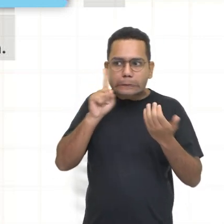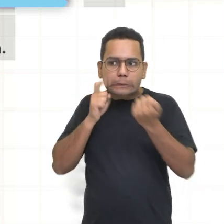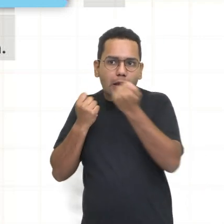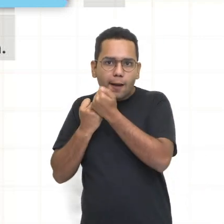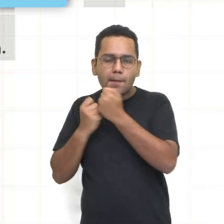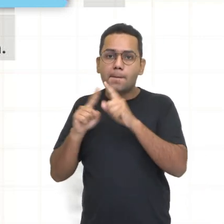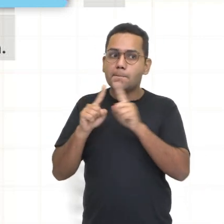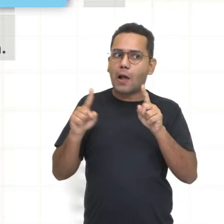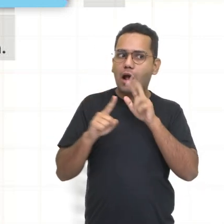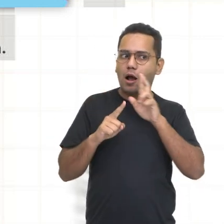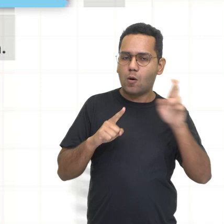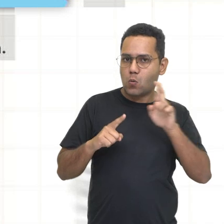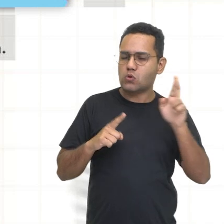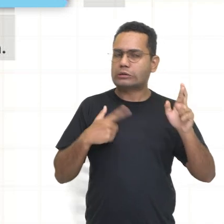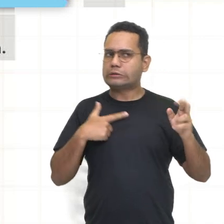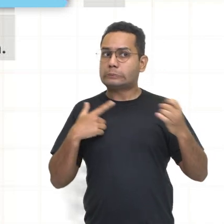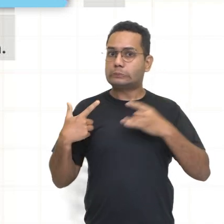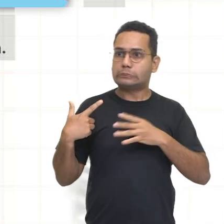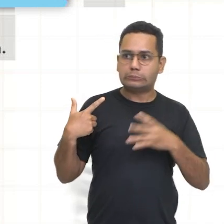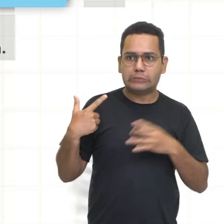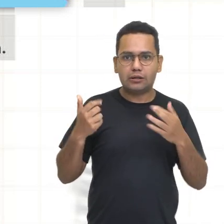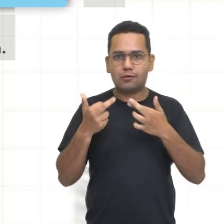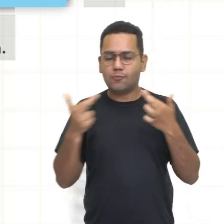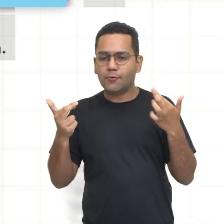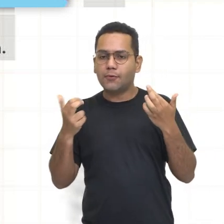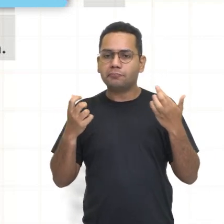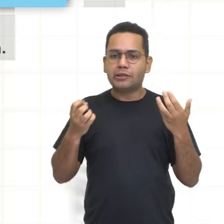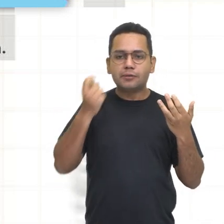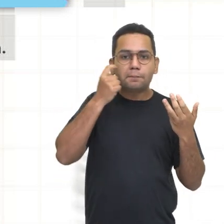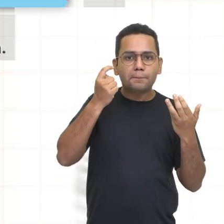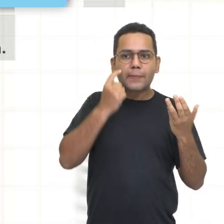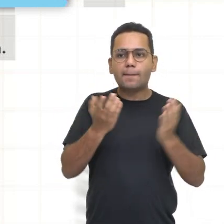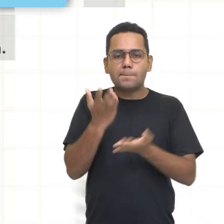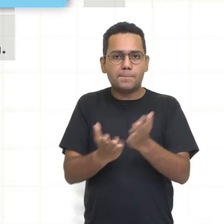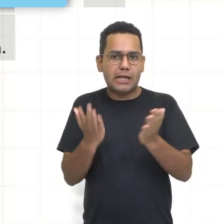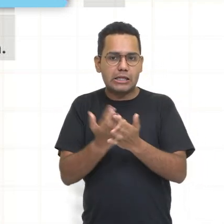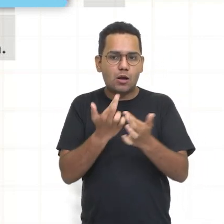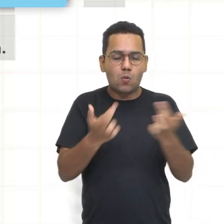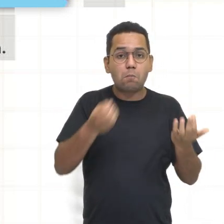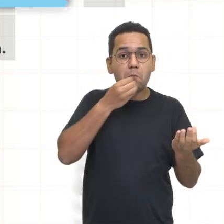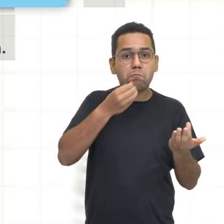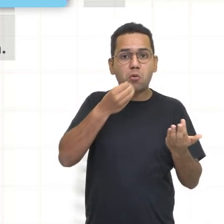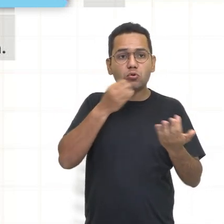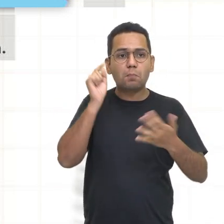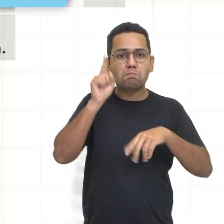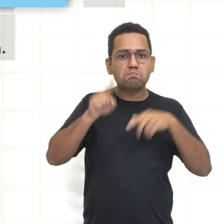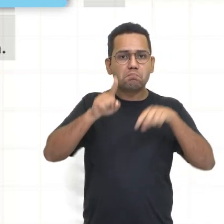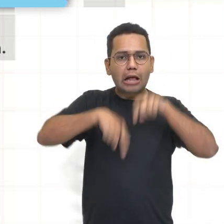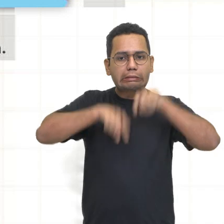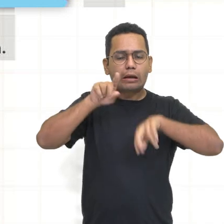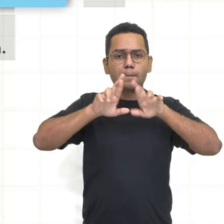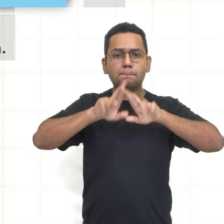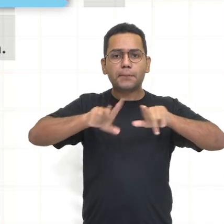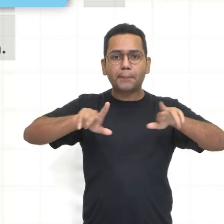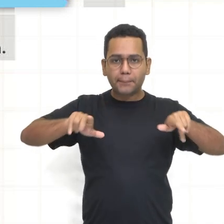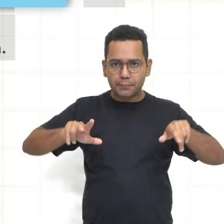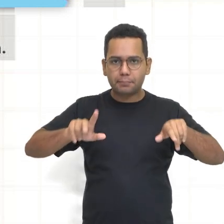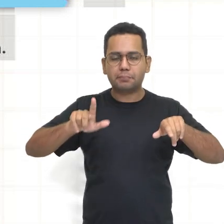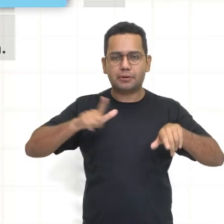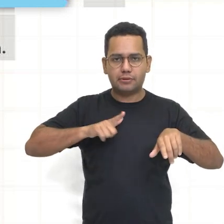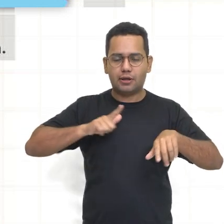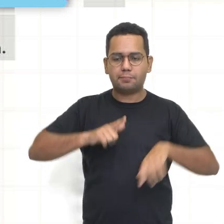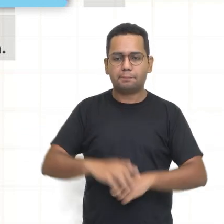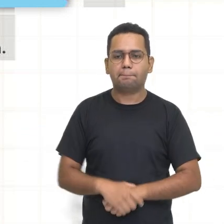vê ali intimidada e também com receio de perder os seus benefícios que eles conseguem adquirir através da exploração